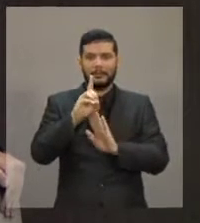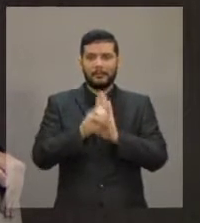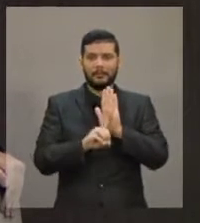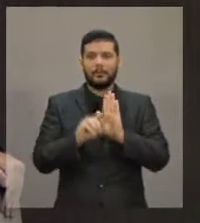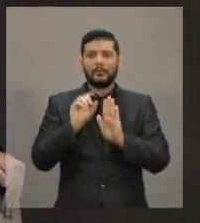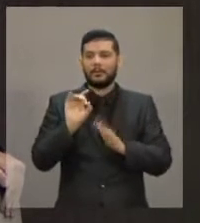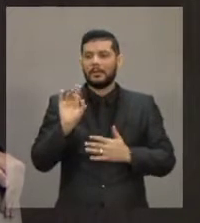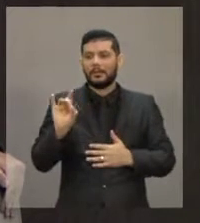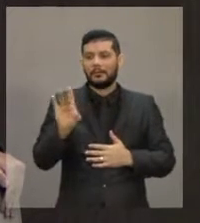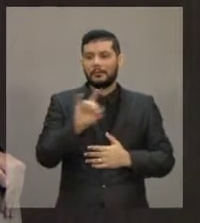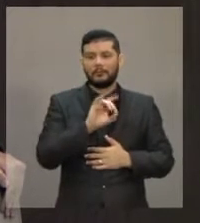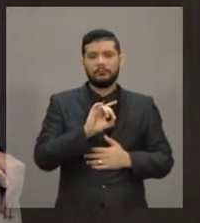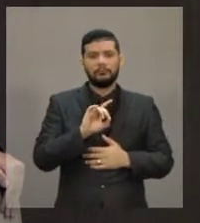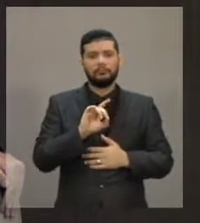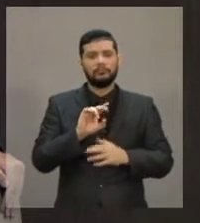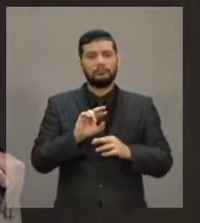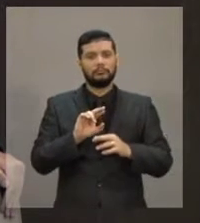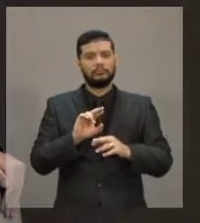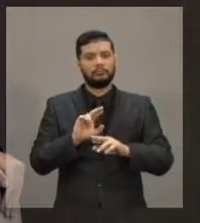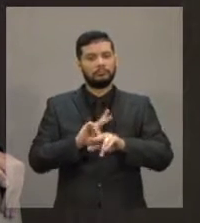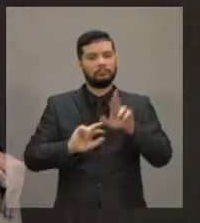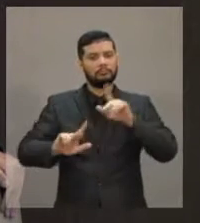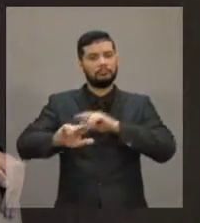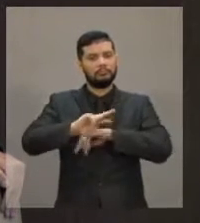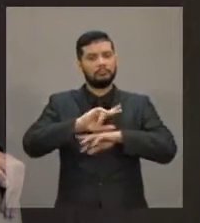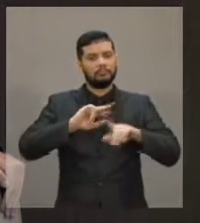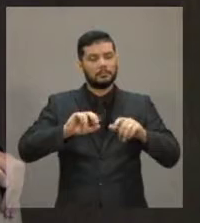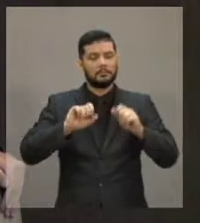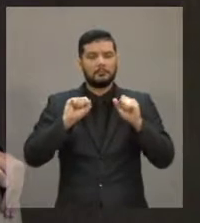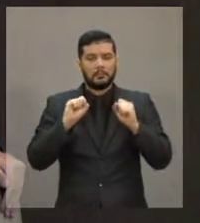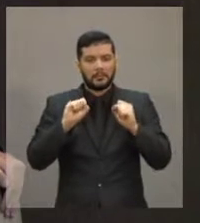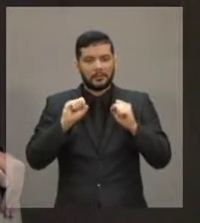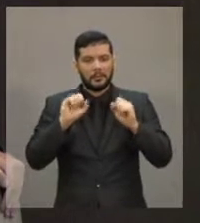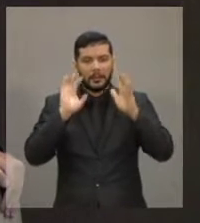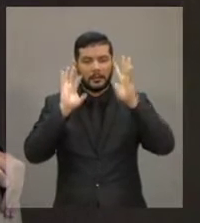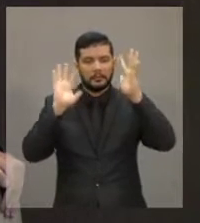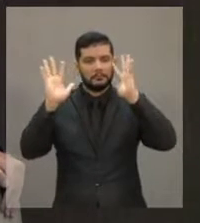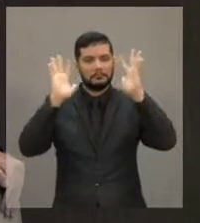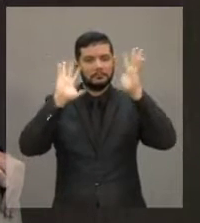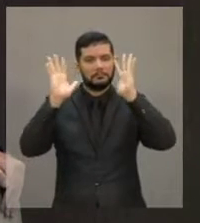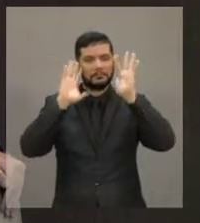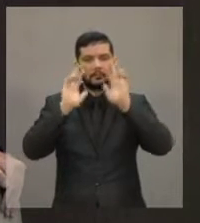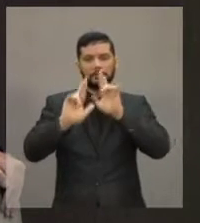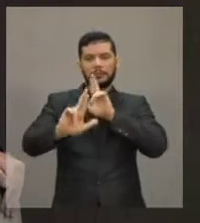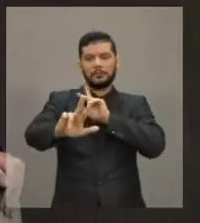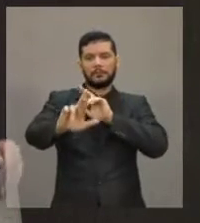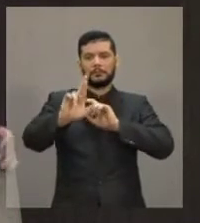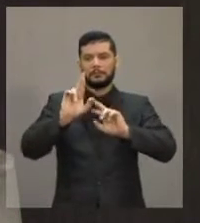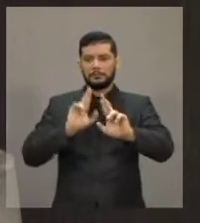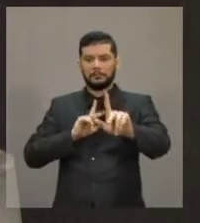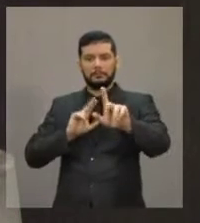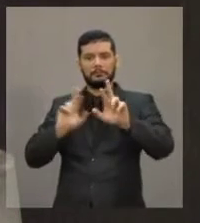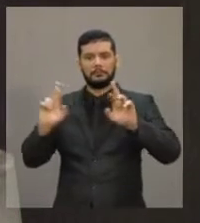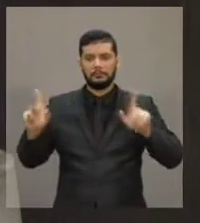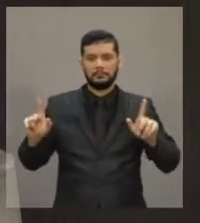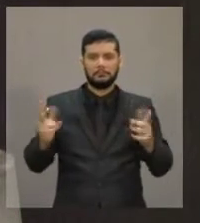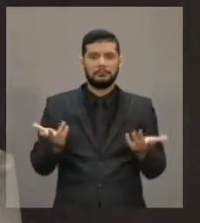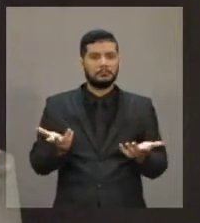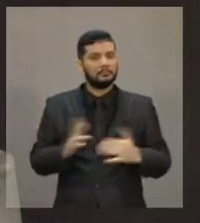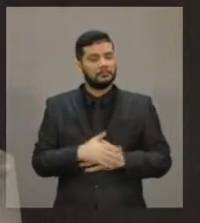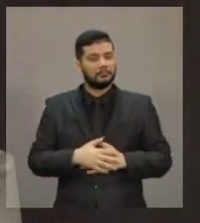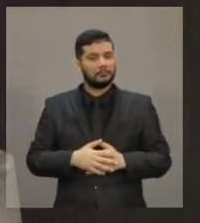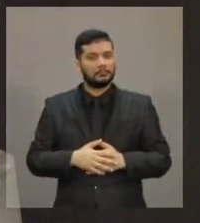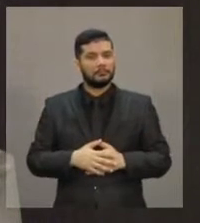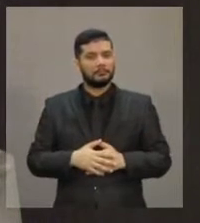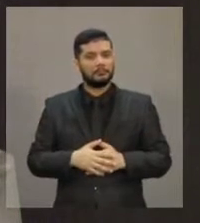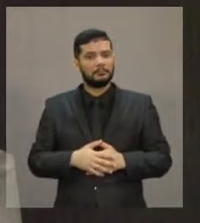valores individuais ou suas convicções, possam pensar diferentemente de mim. Mas eu queria, mais